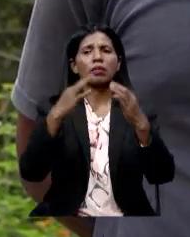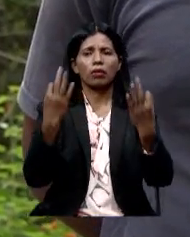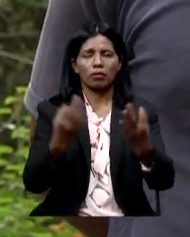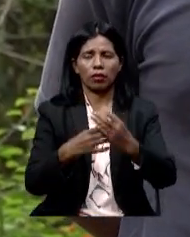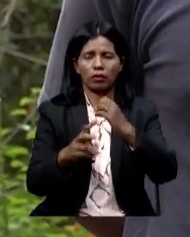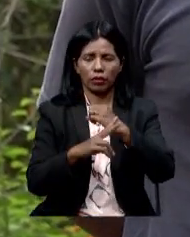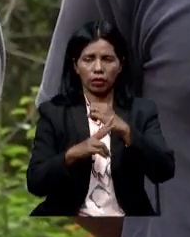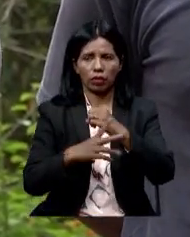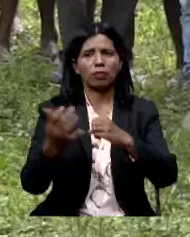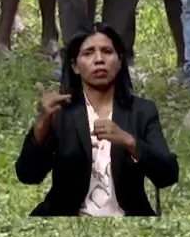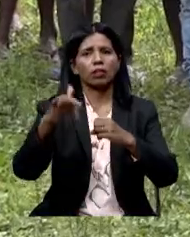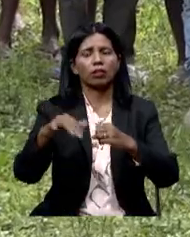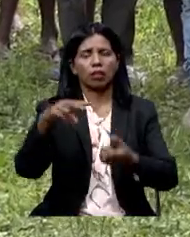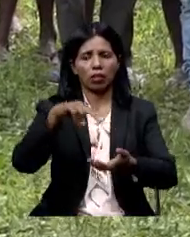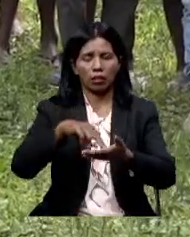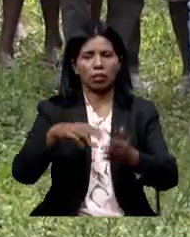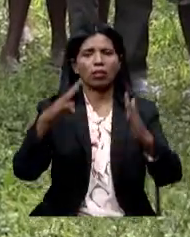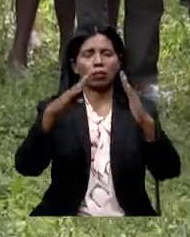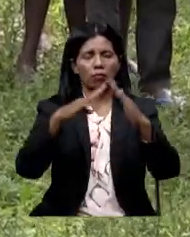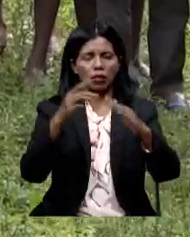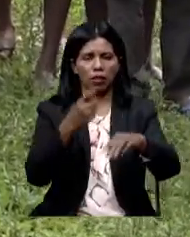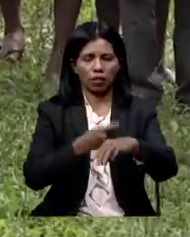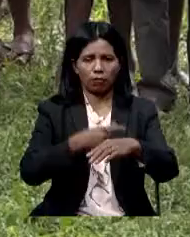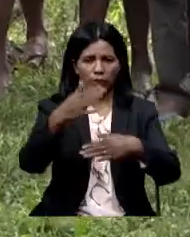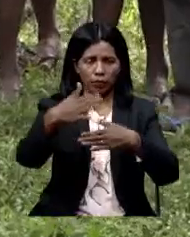vítima Sira, onde ele fala uma e a tempo basic.